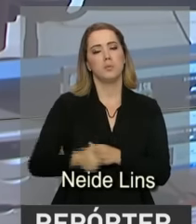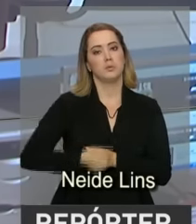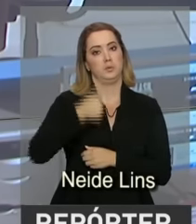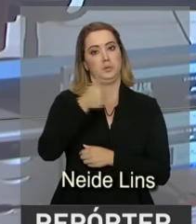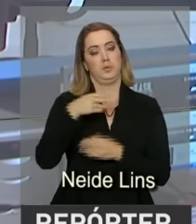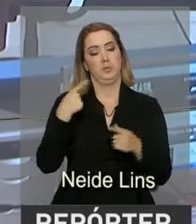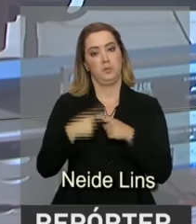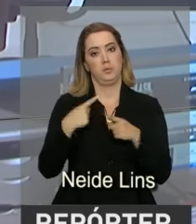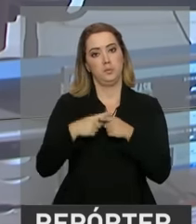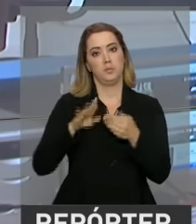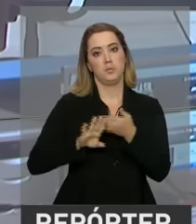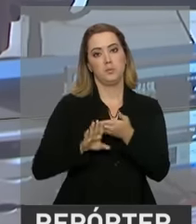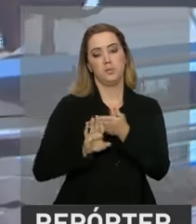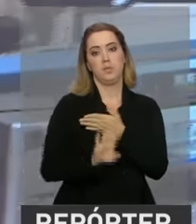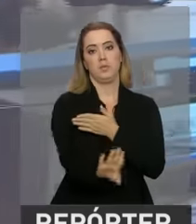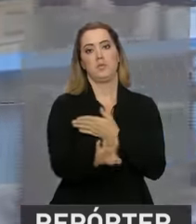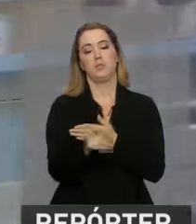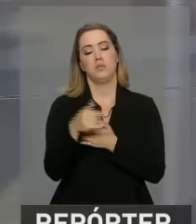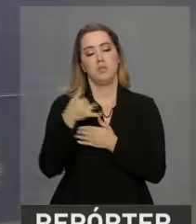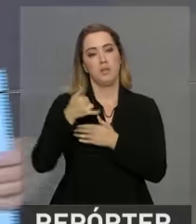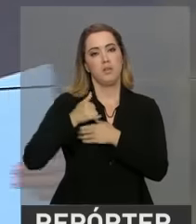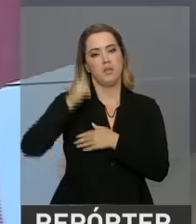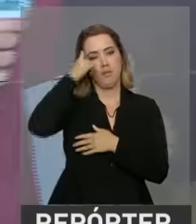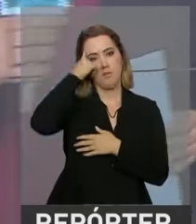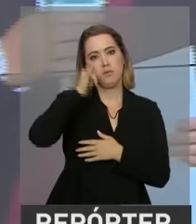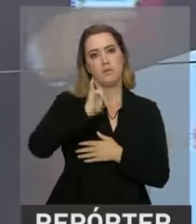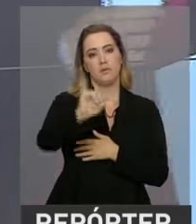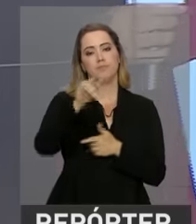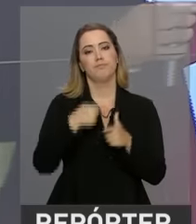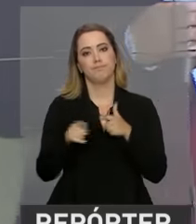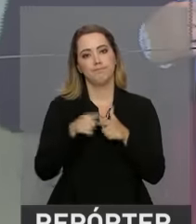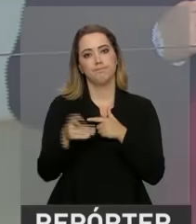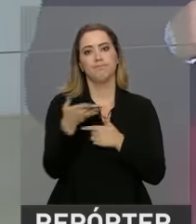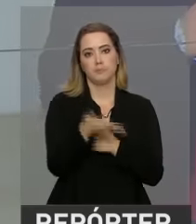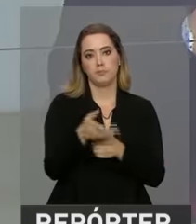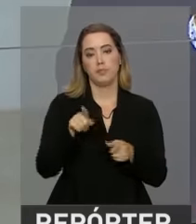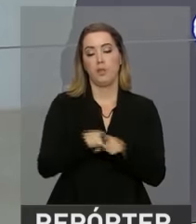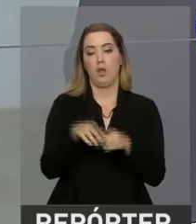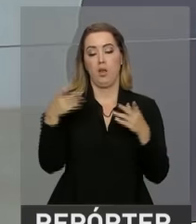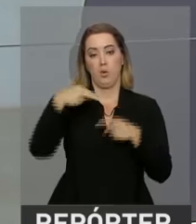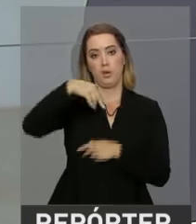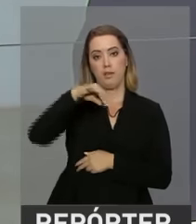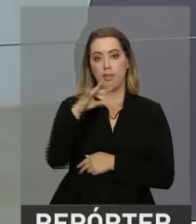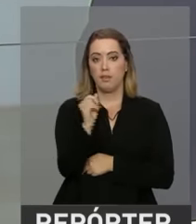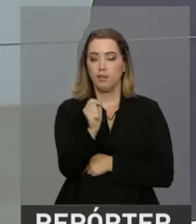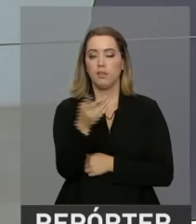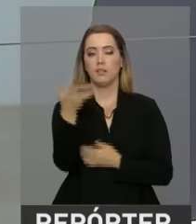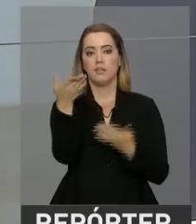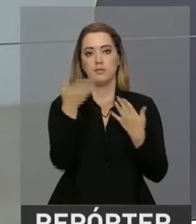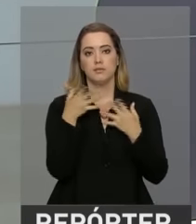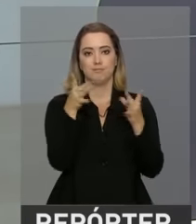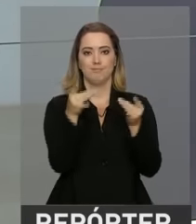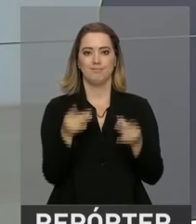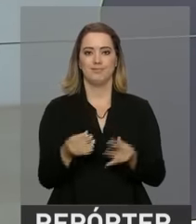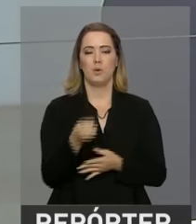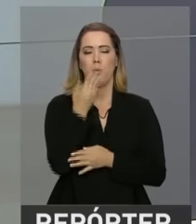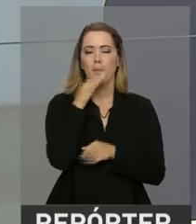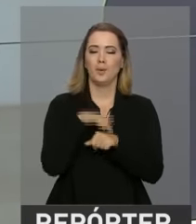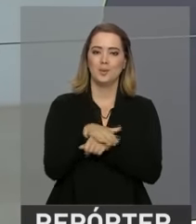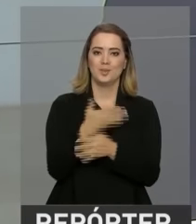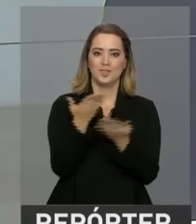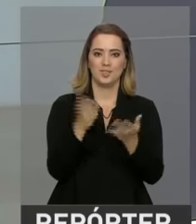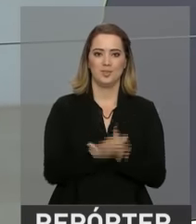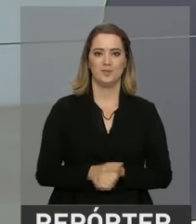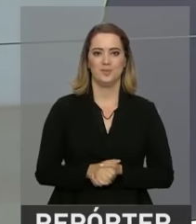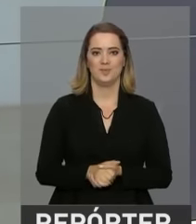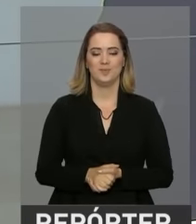problema a gente vai conversar ao vivo com a repórter Natália Melo que tem mais informações pra gente Natália boa noite mais uma